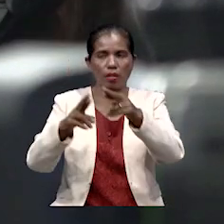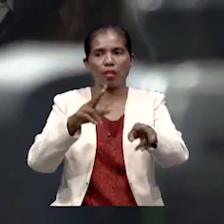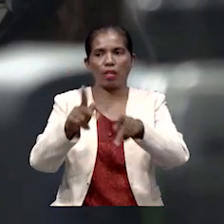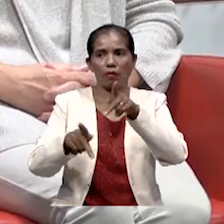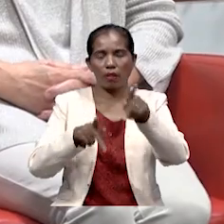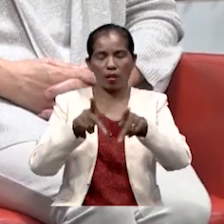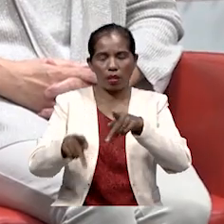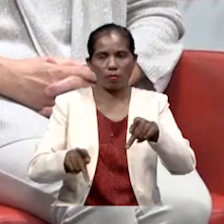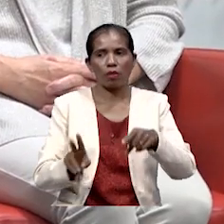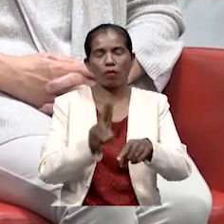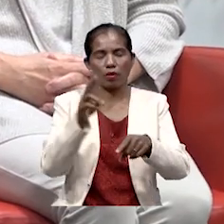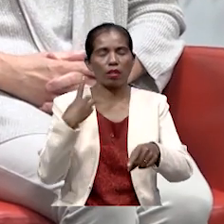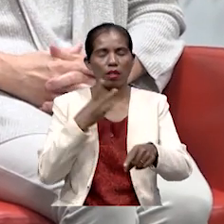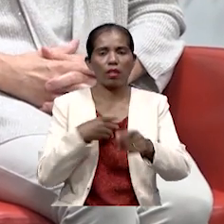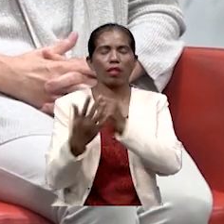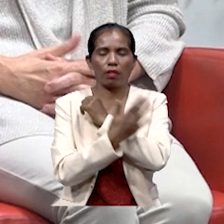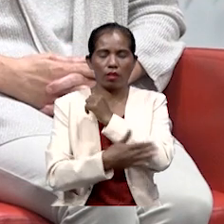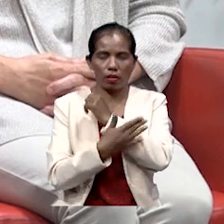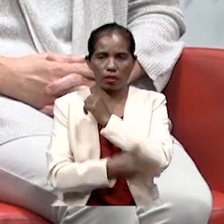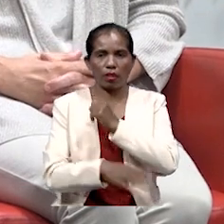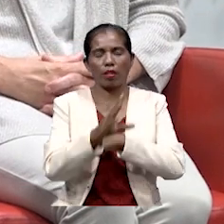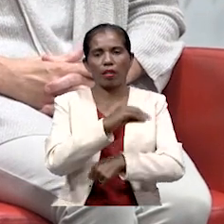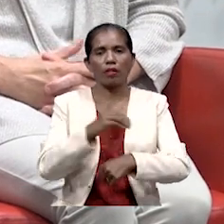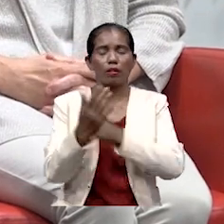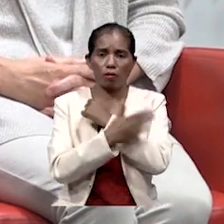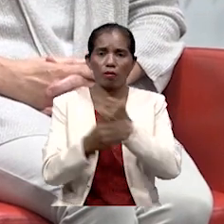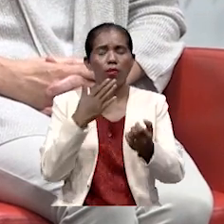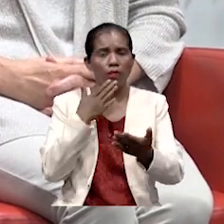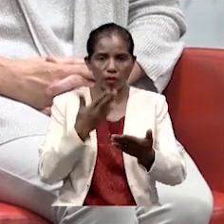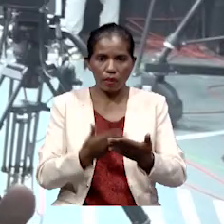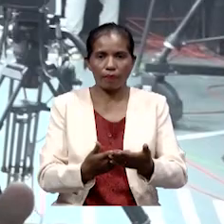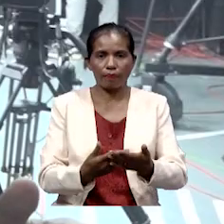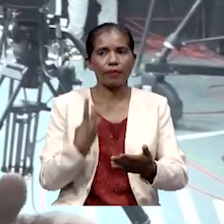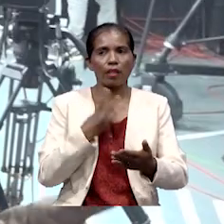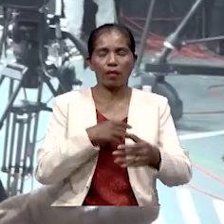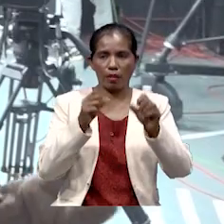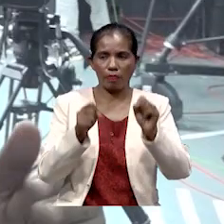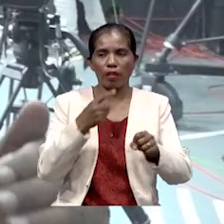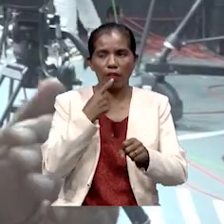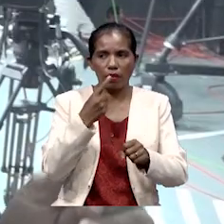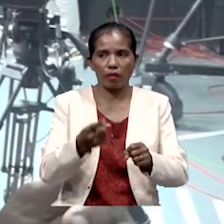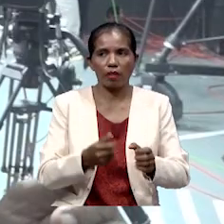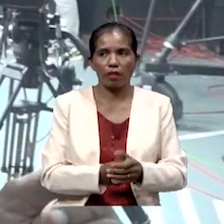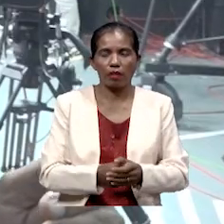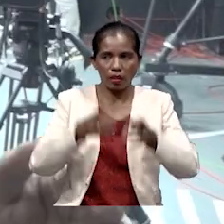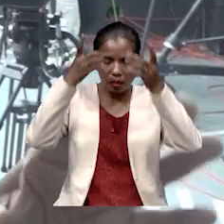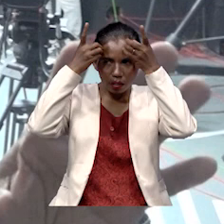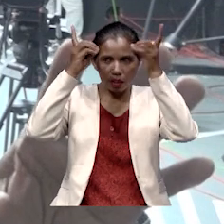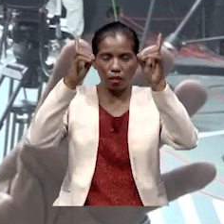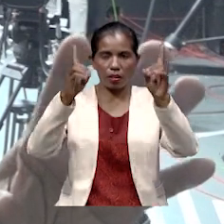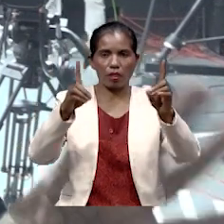ocupa Tenerife. E o melhor relações com a Indonésia relações de que dia nebe ita belém cada decisão ainda